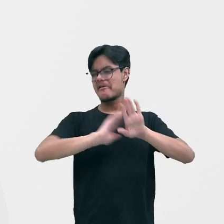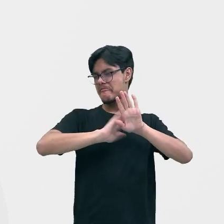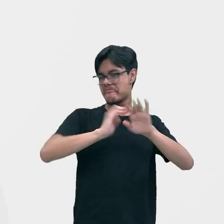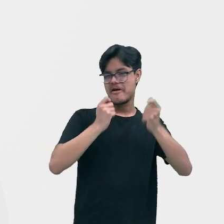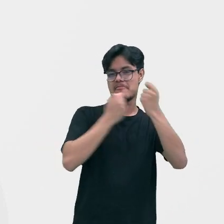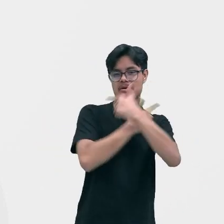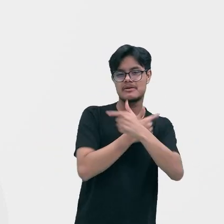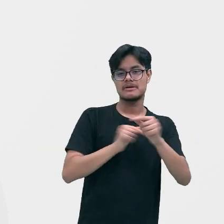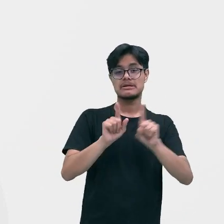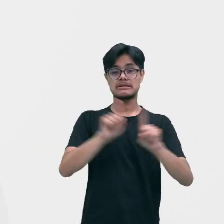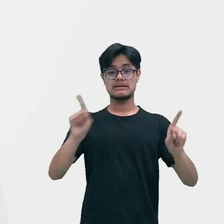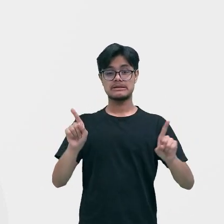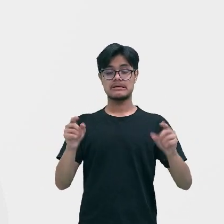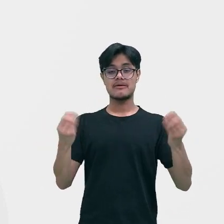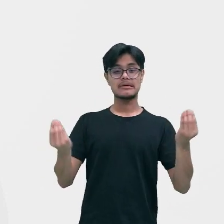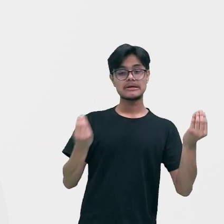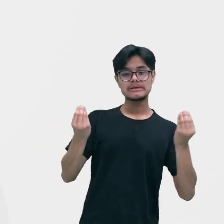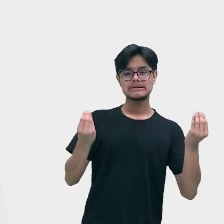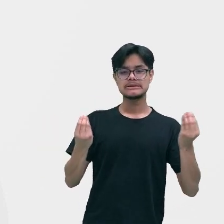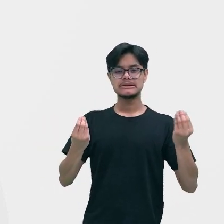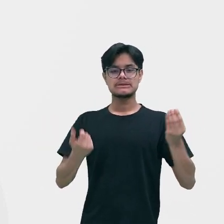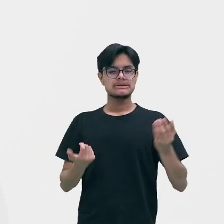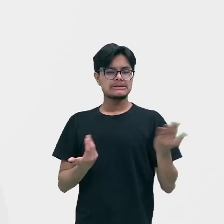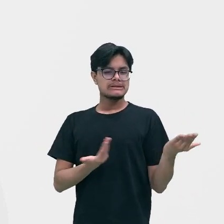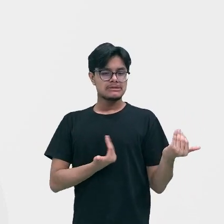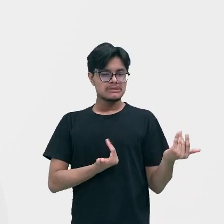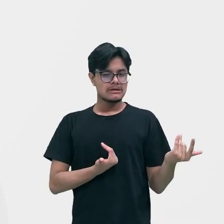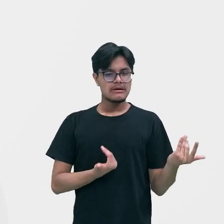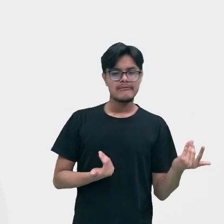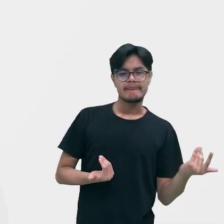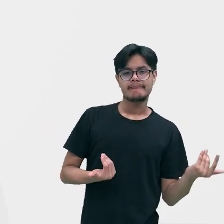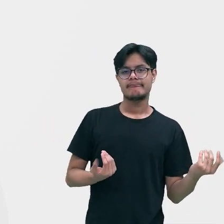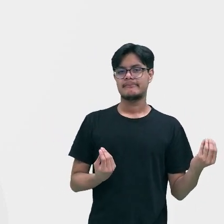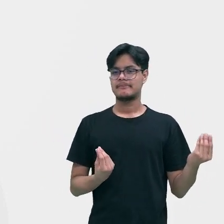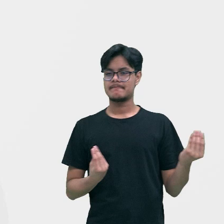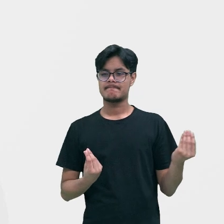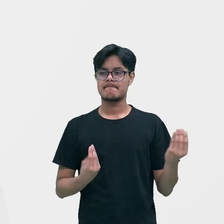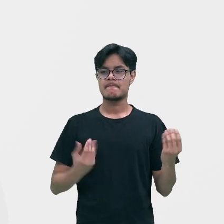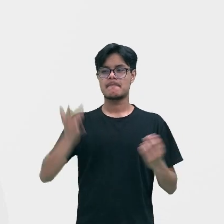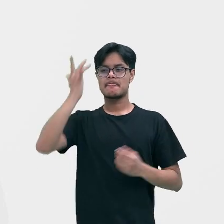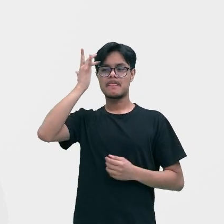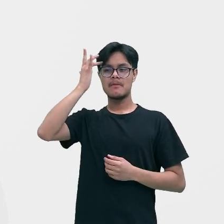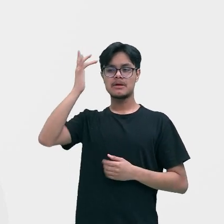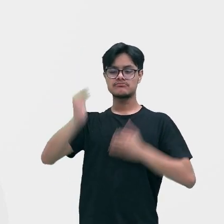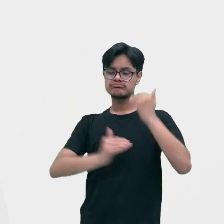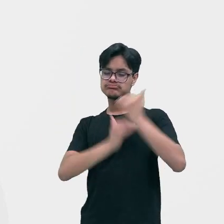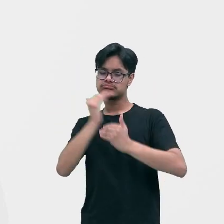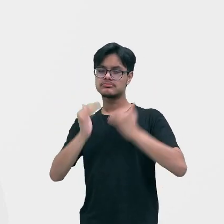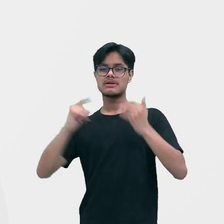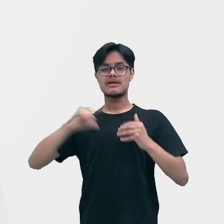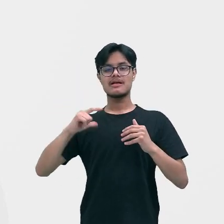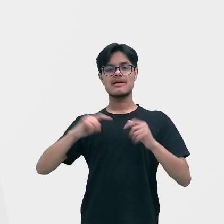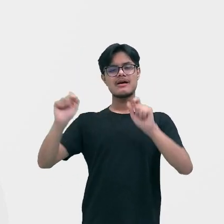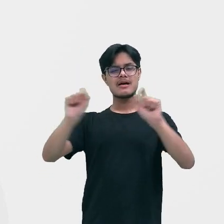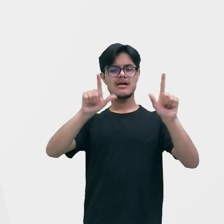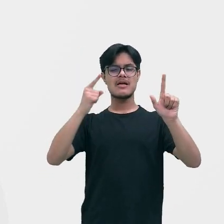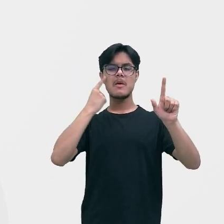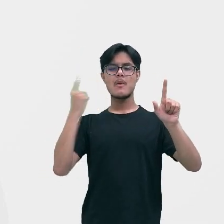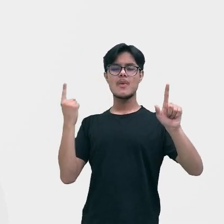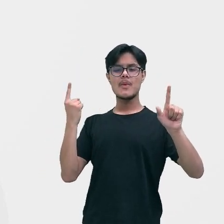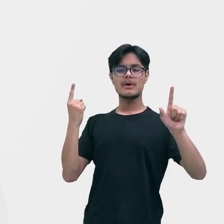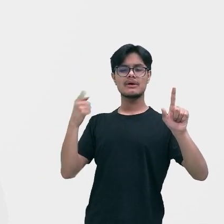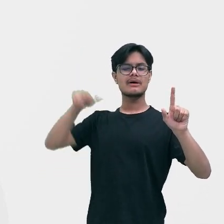E já que estamos falando de estar na juventude, de buscar processo de amadurecimento e tal, a gente tem uma imagem aí que